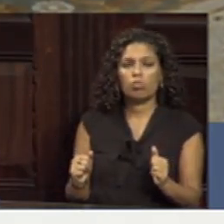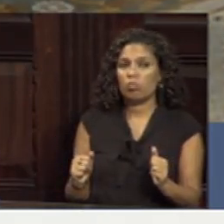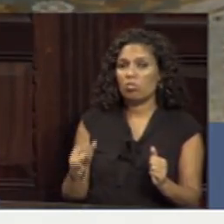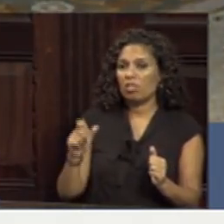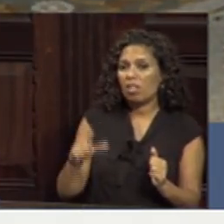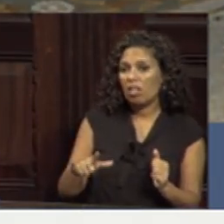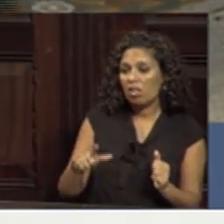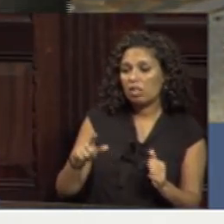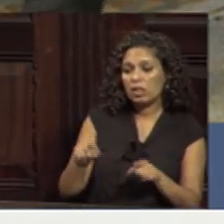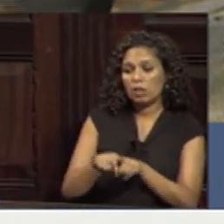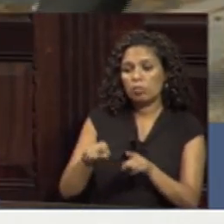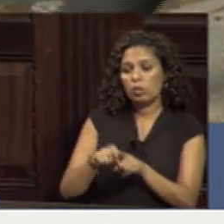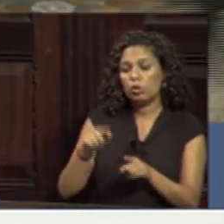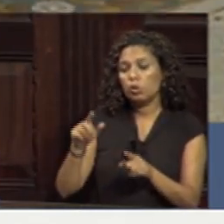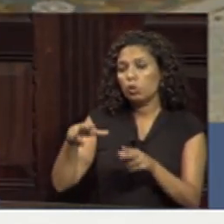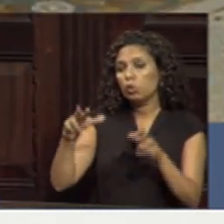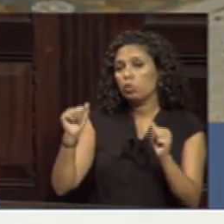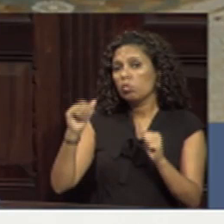nunca será